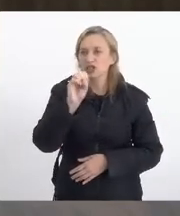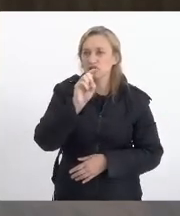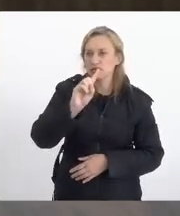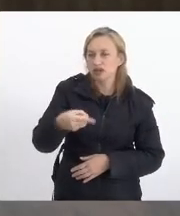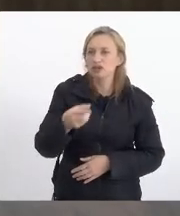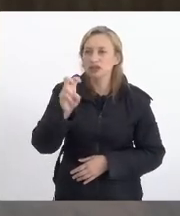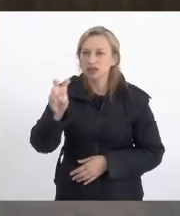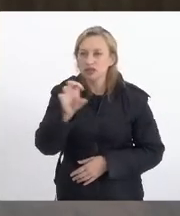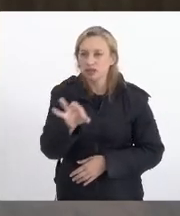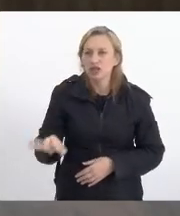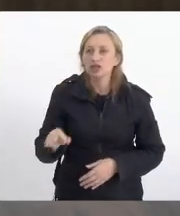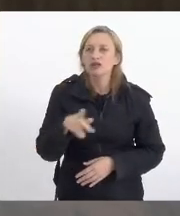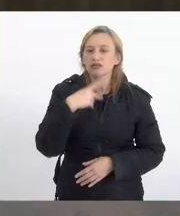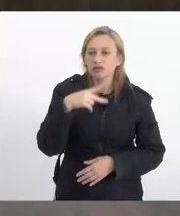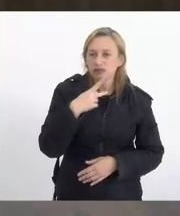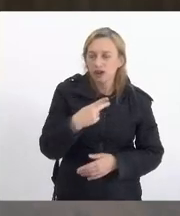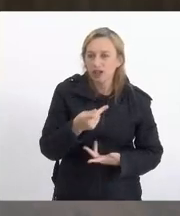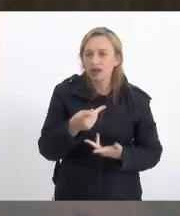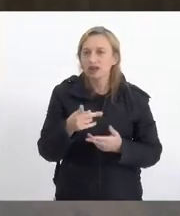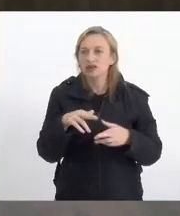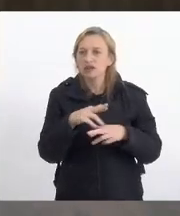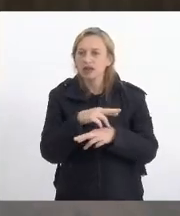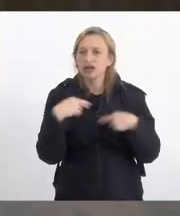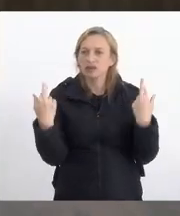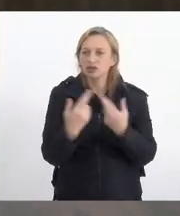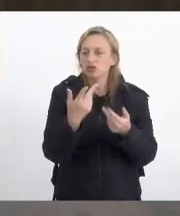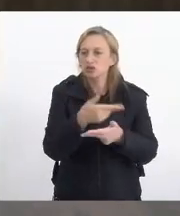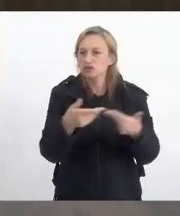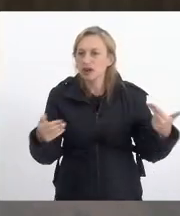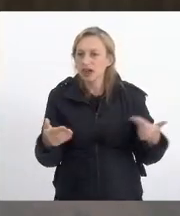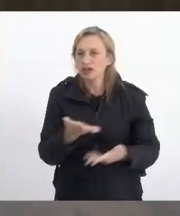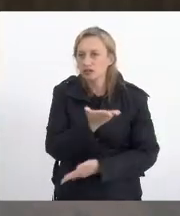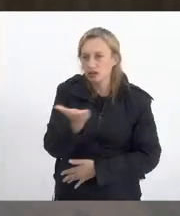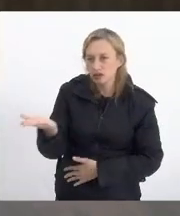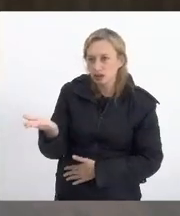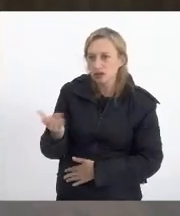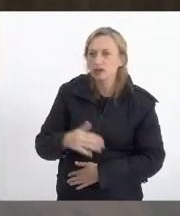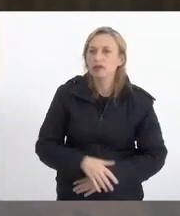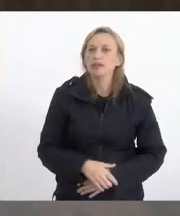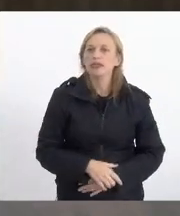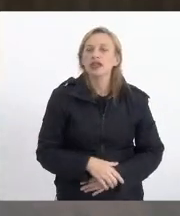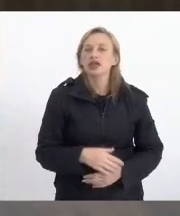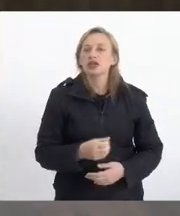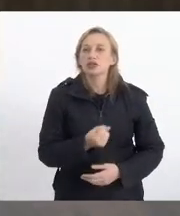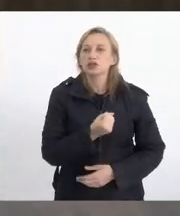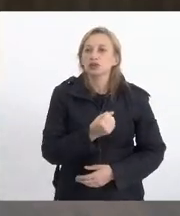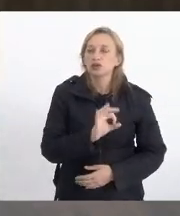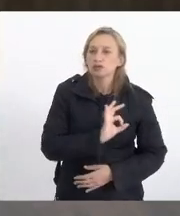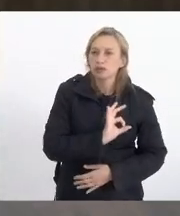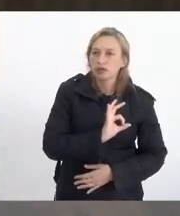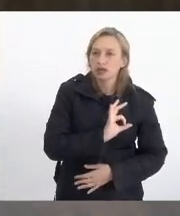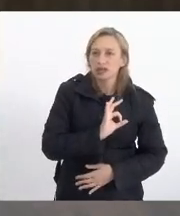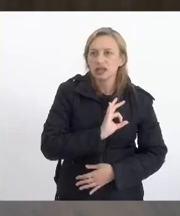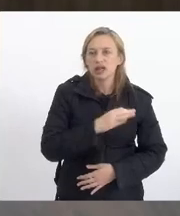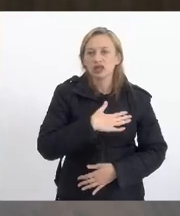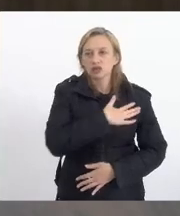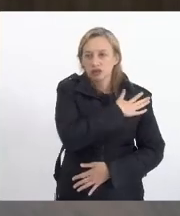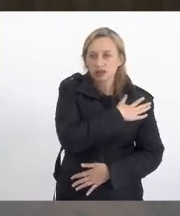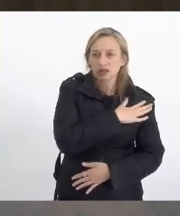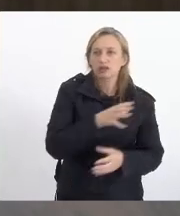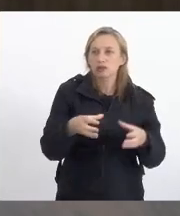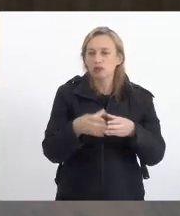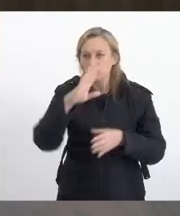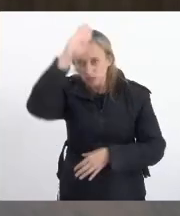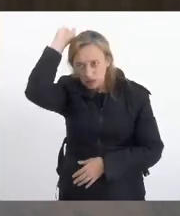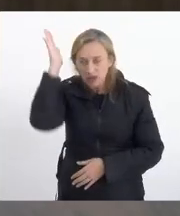deixei ciente em várias reuniões com o senhor, a maioria, infelizmente, dos militares, policiais militares que morrem, bombeiros militares,